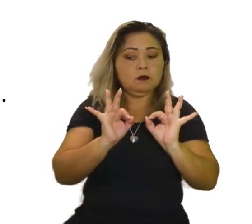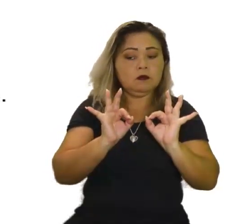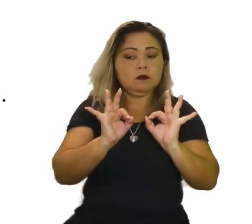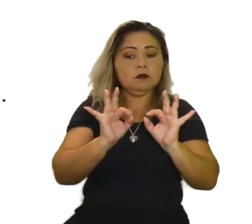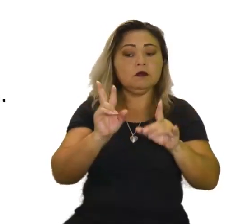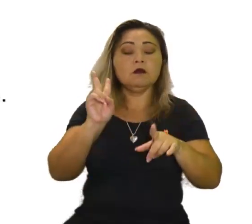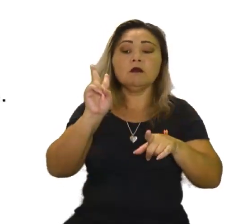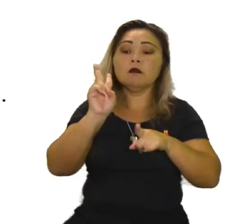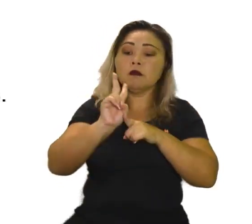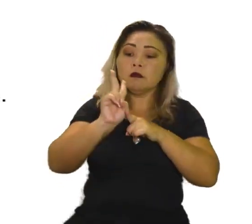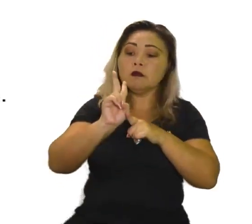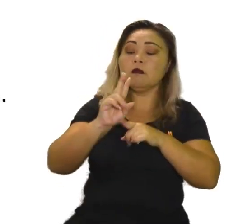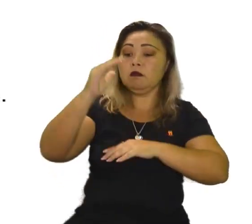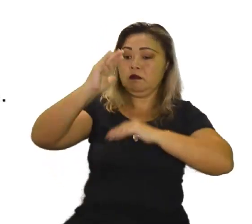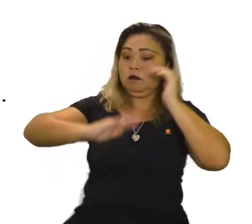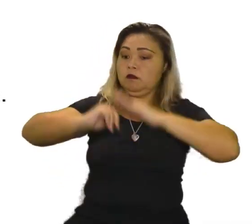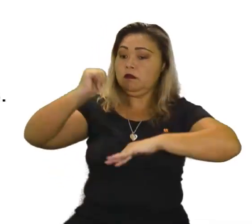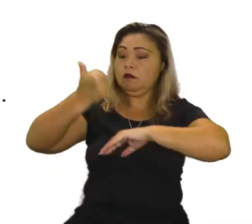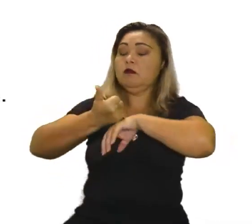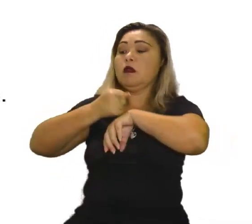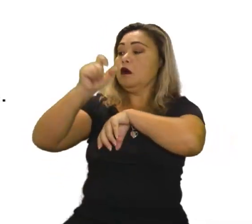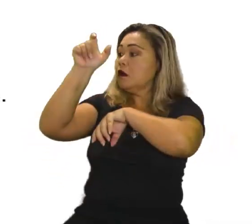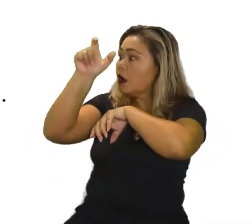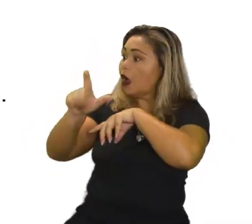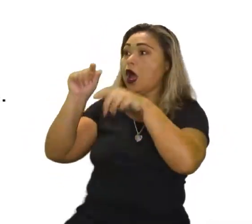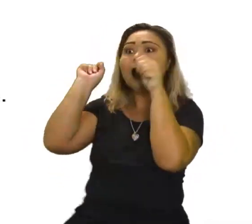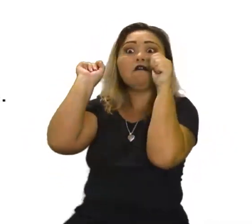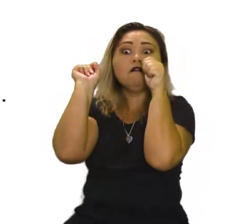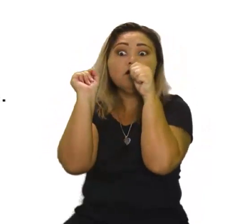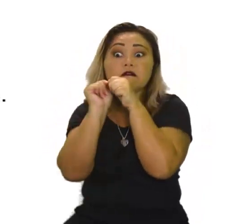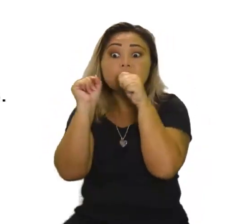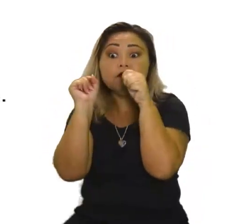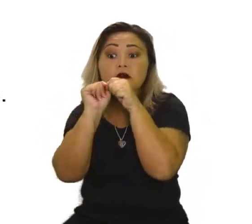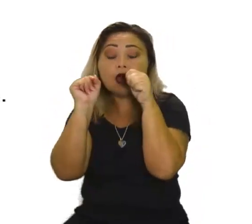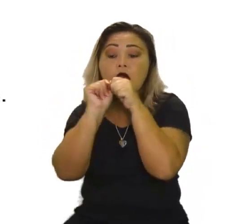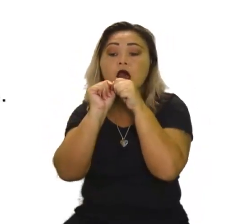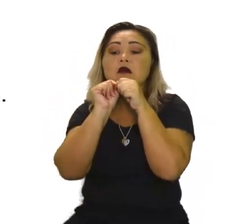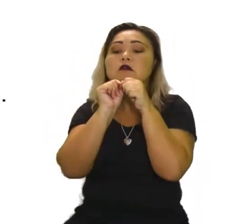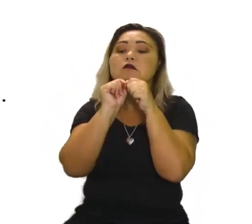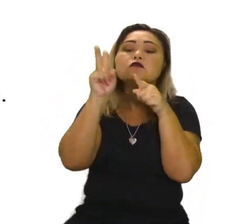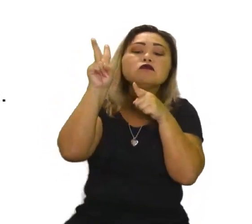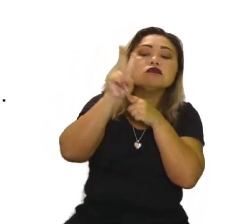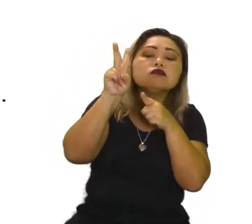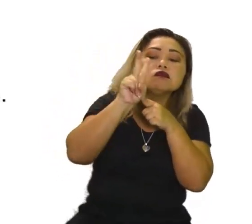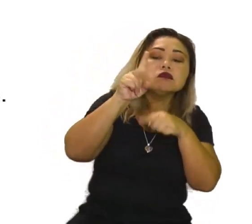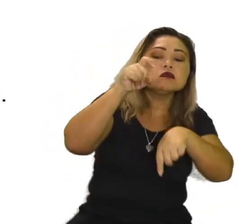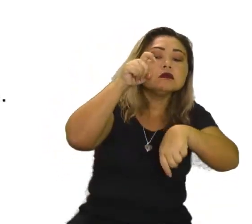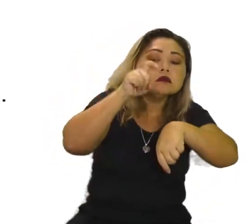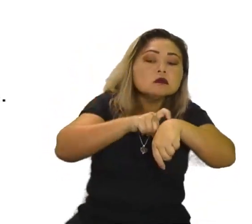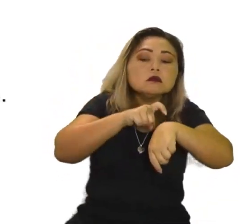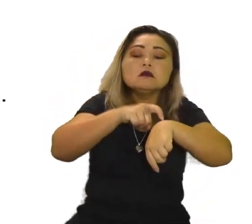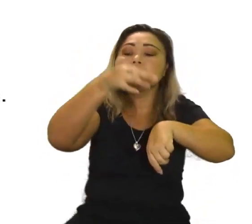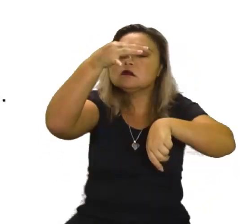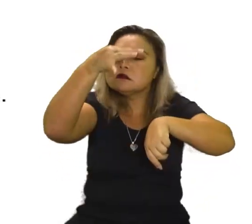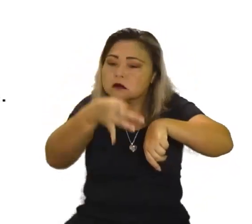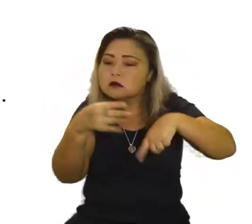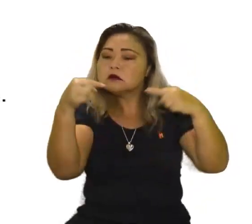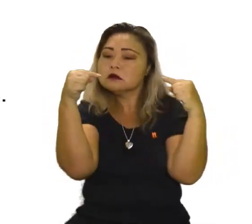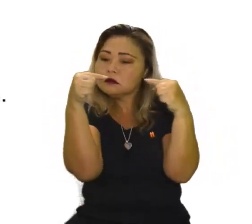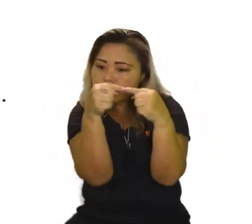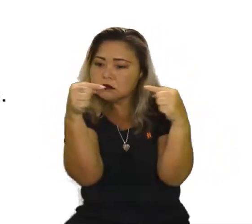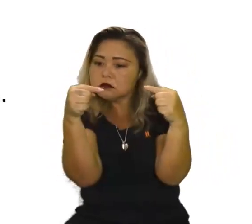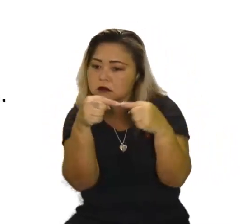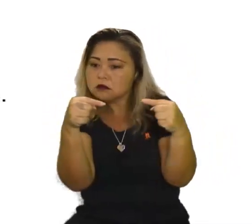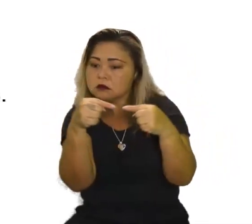a atividade do apicultor, quando o apicultor faz os manejos nas na época adequada,